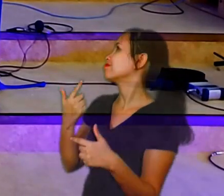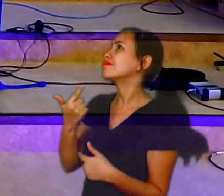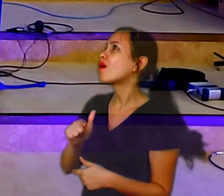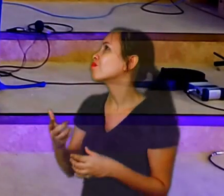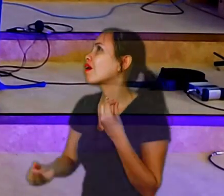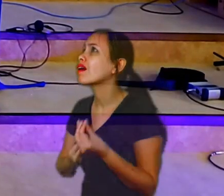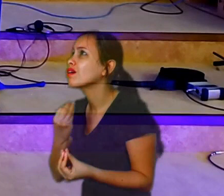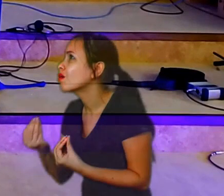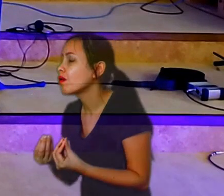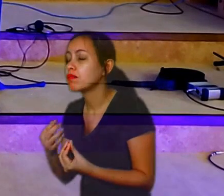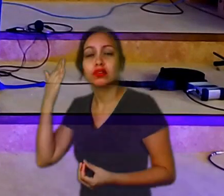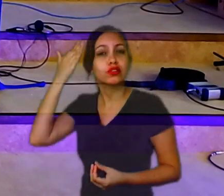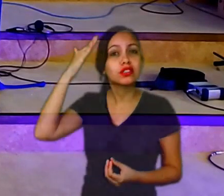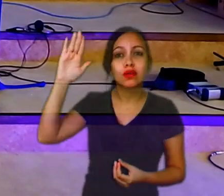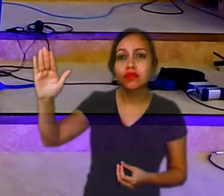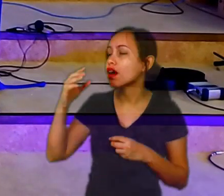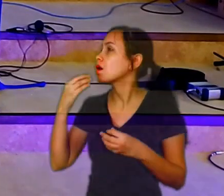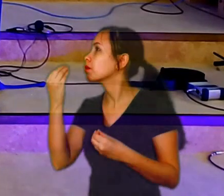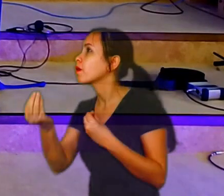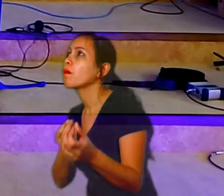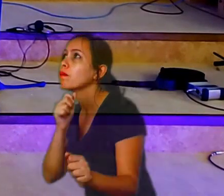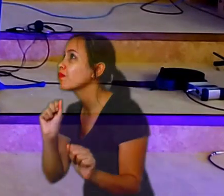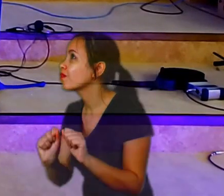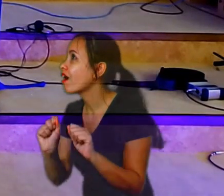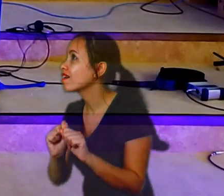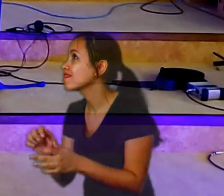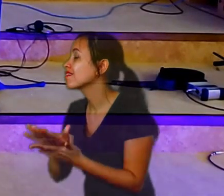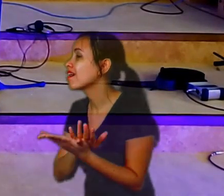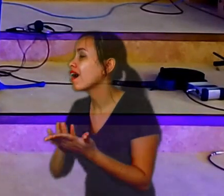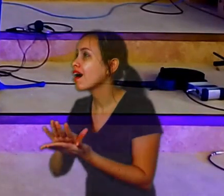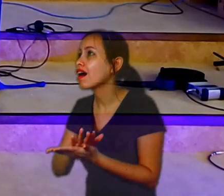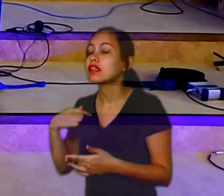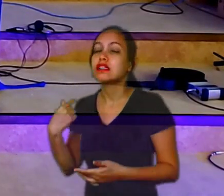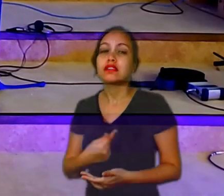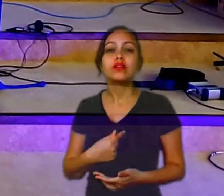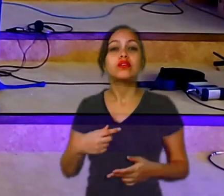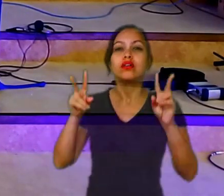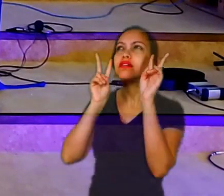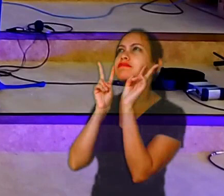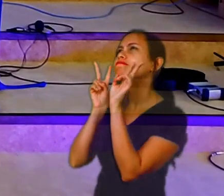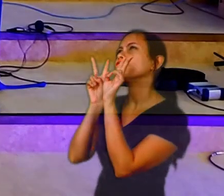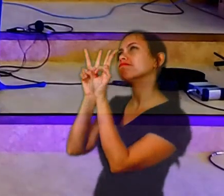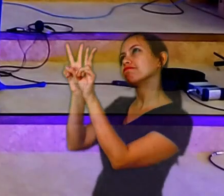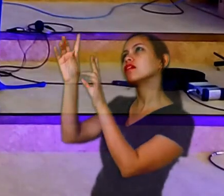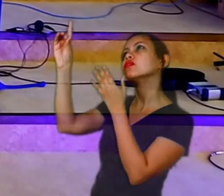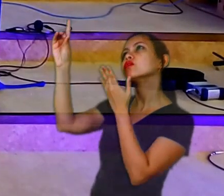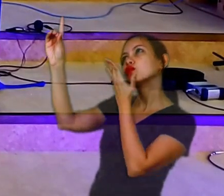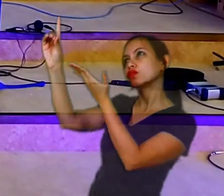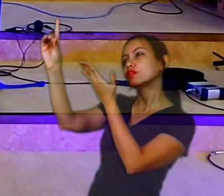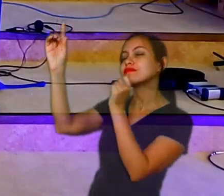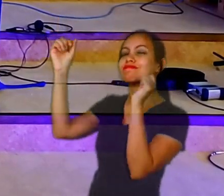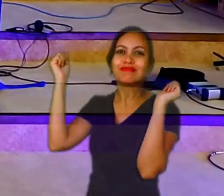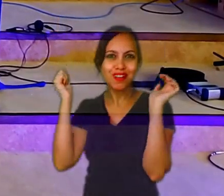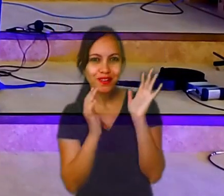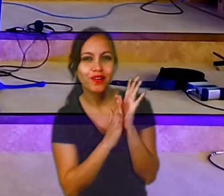nós, e não sabemos nós o que fazer, porém os nossos olhos estão postos em ti.